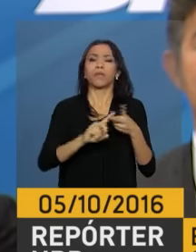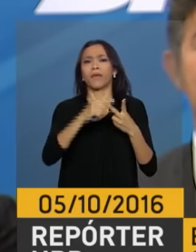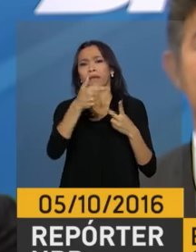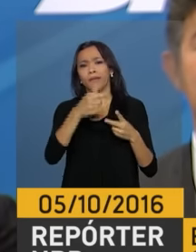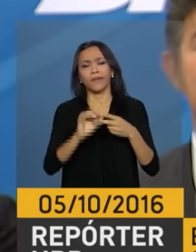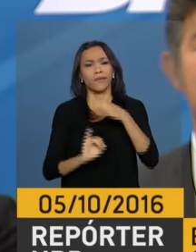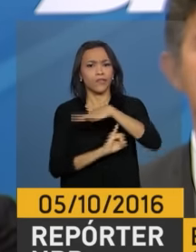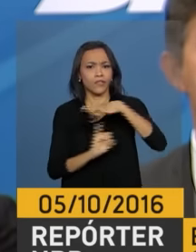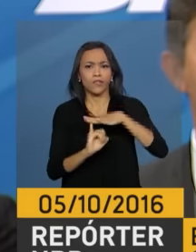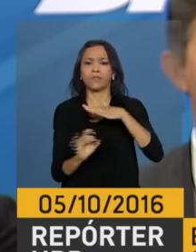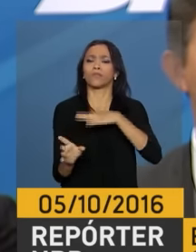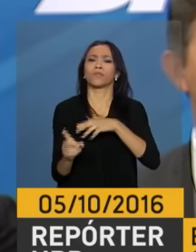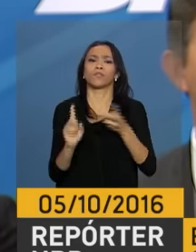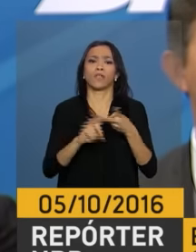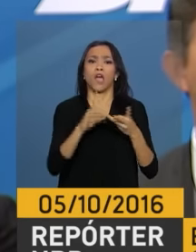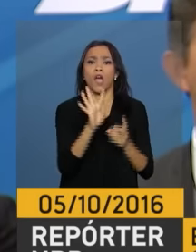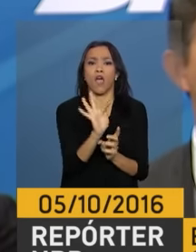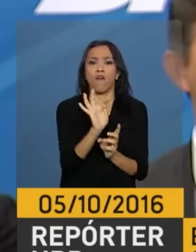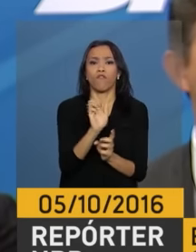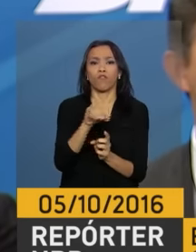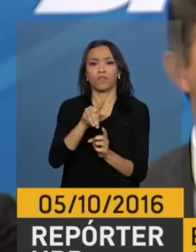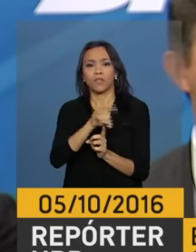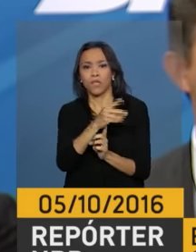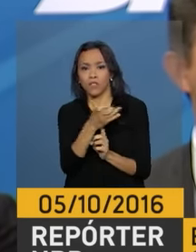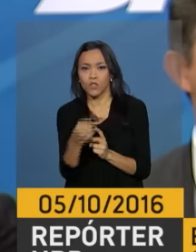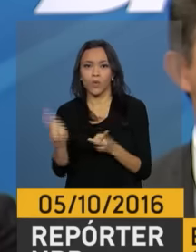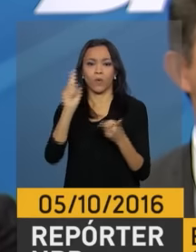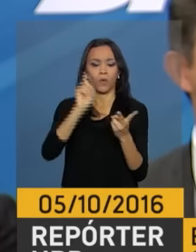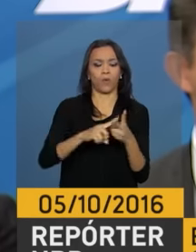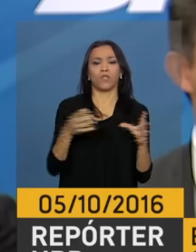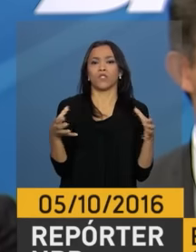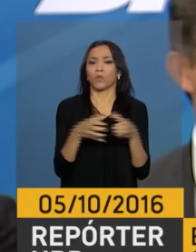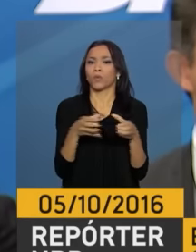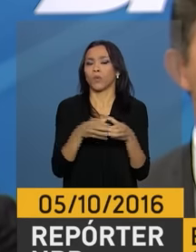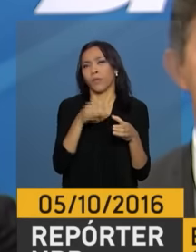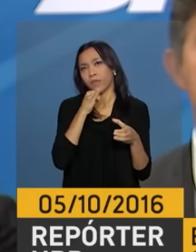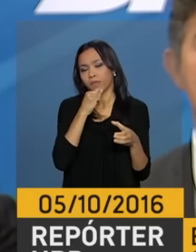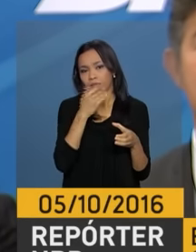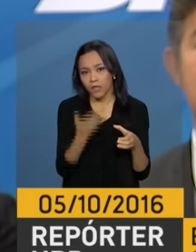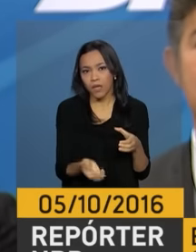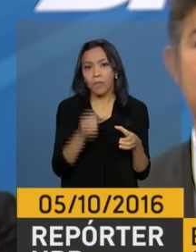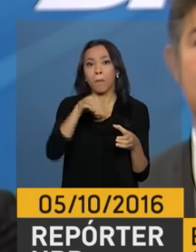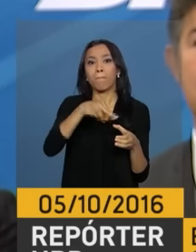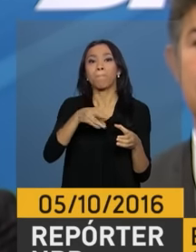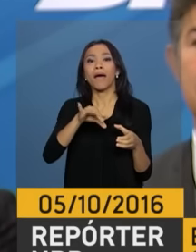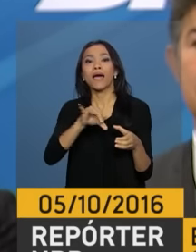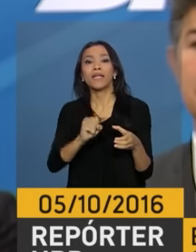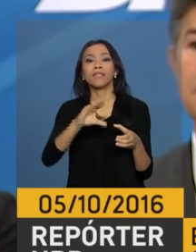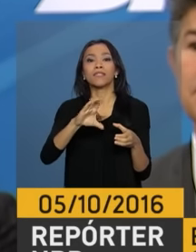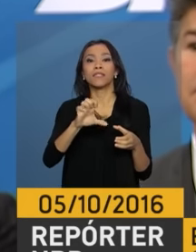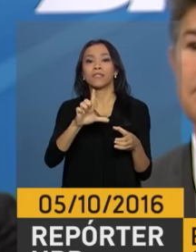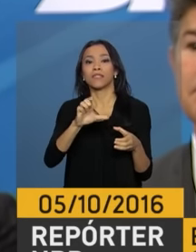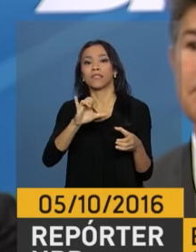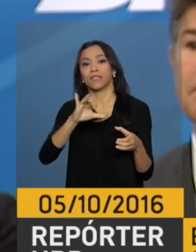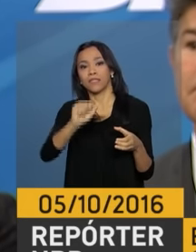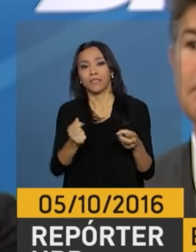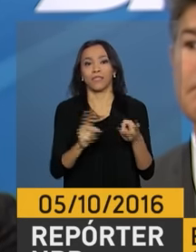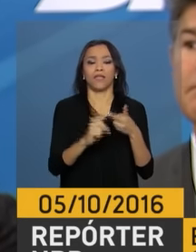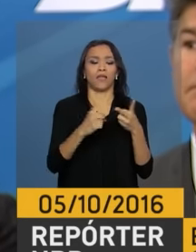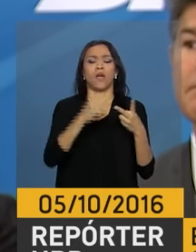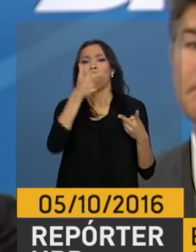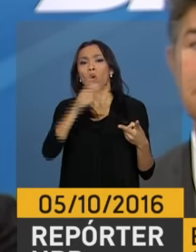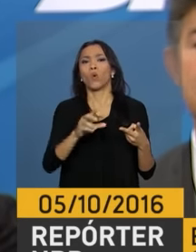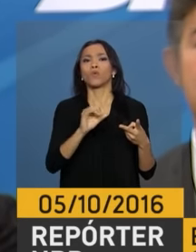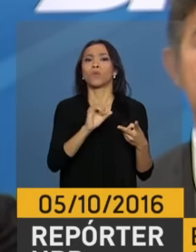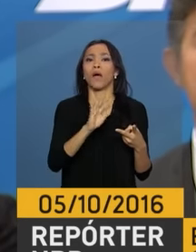entidades internacionais, de fundações e organizações nacionais, como a Fundação Maria Cecília Souto Vidigal, o Instituto